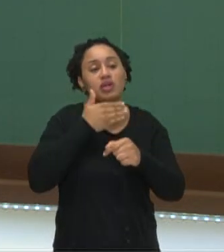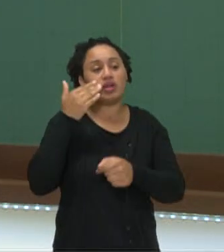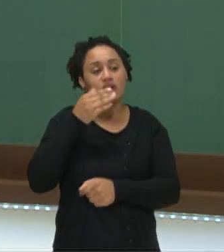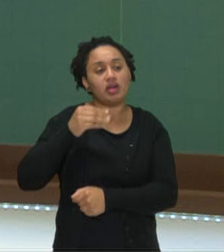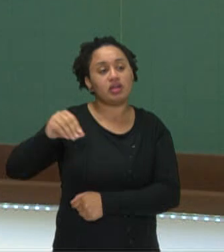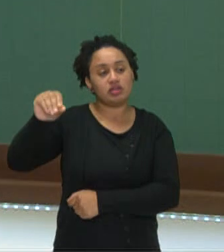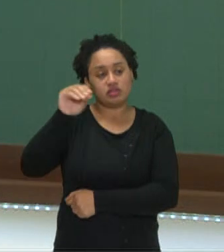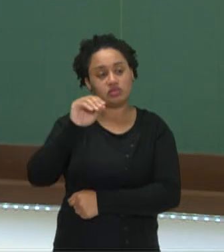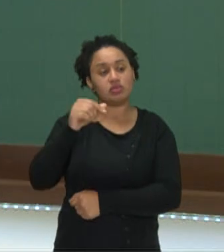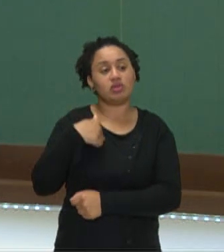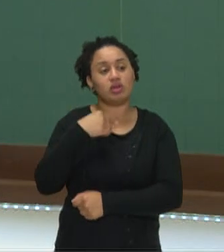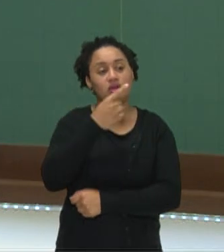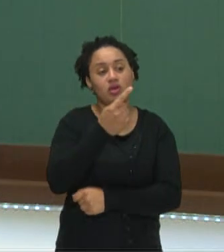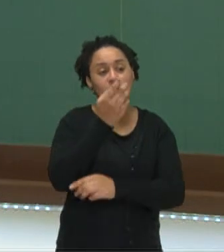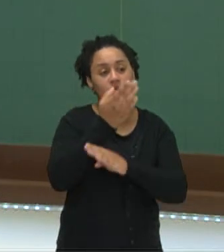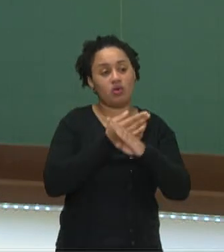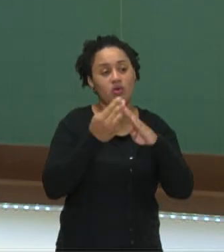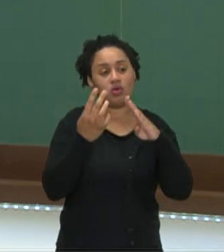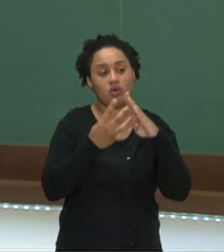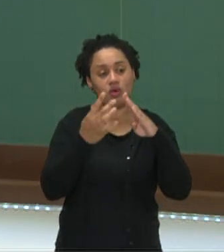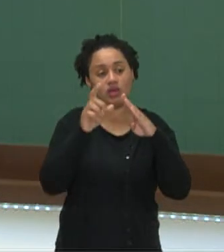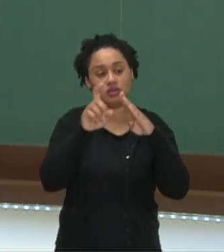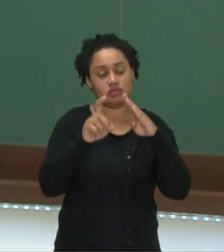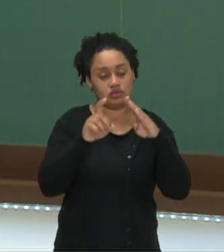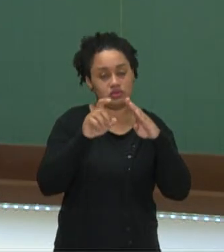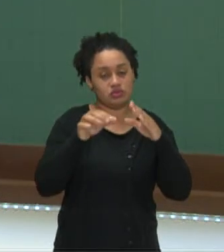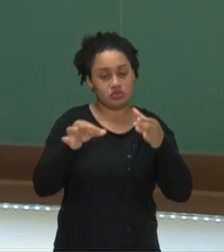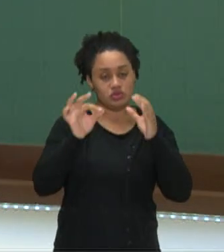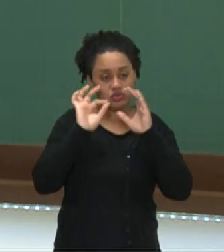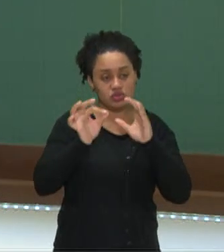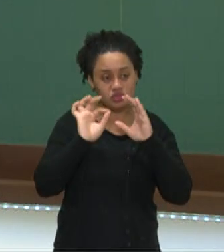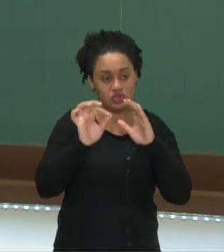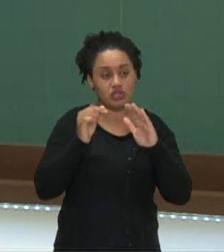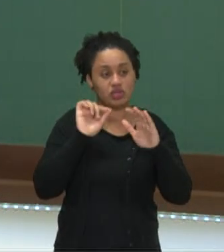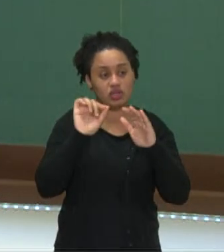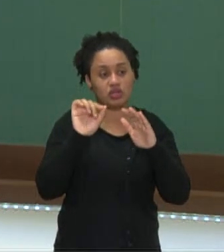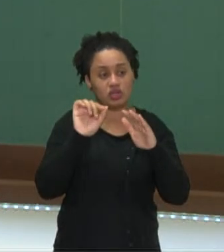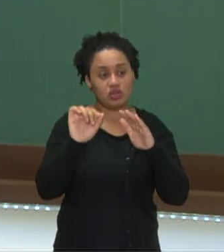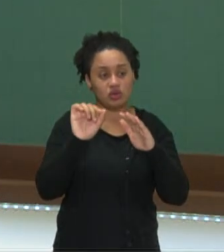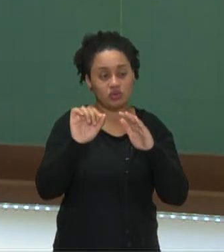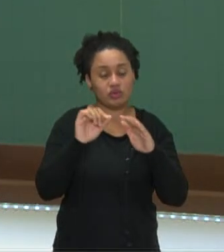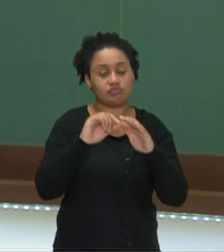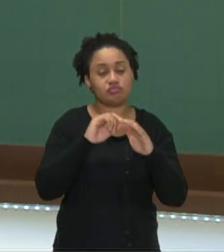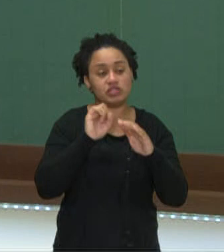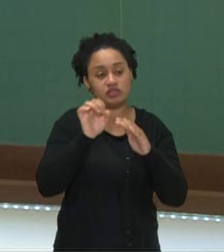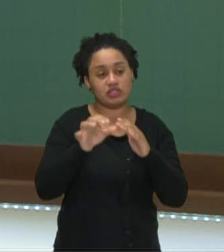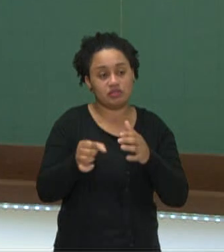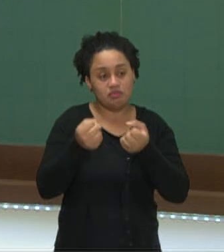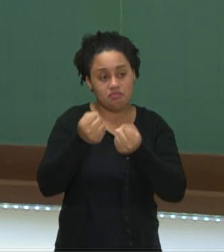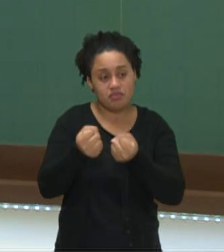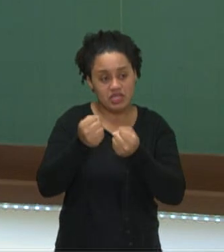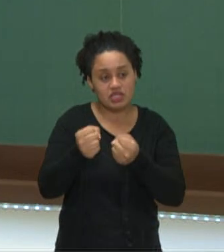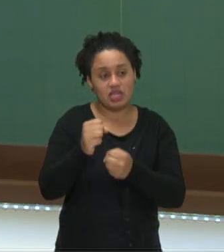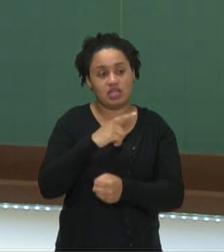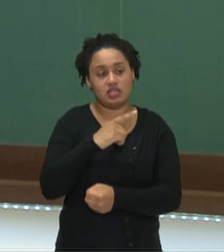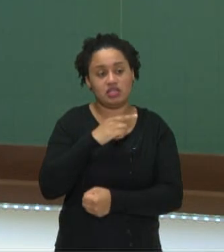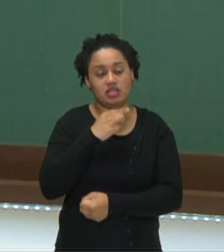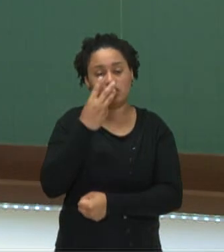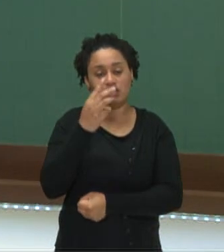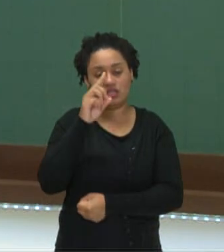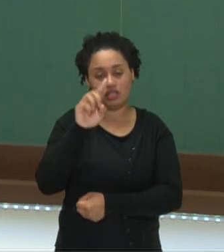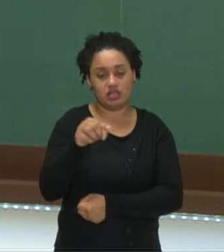açúcar, 1/4 de xícara desse açúcar demerara aqui, se você for pesar, é a mesma coisa